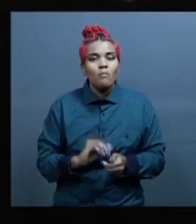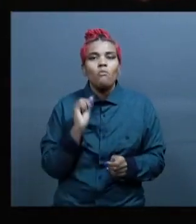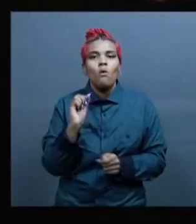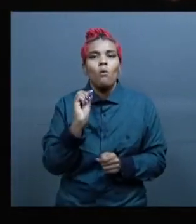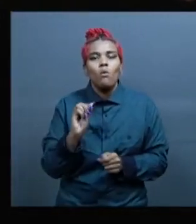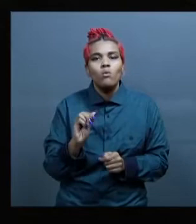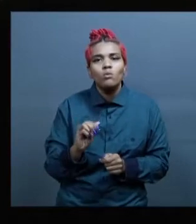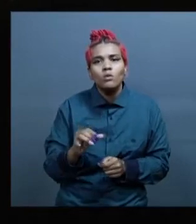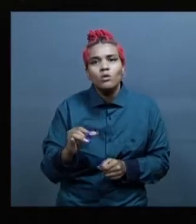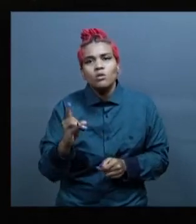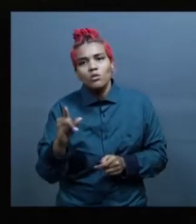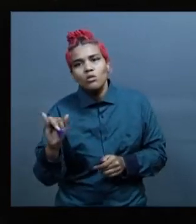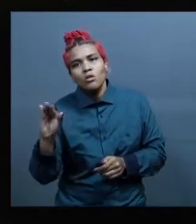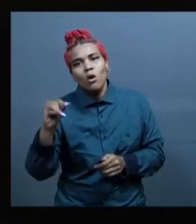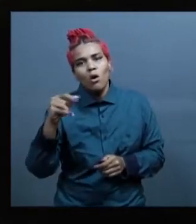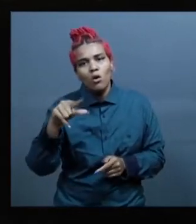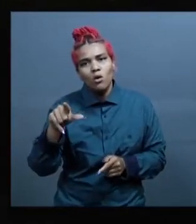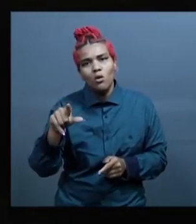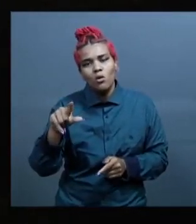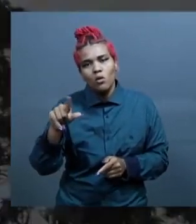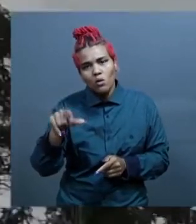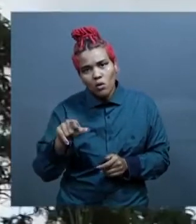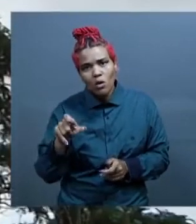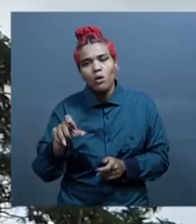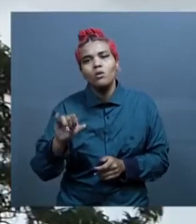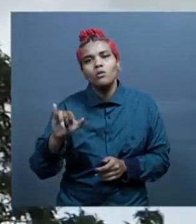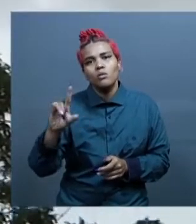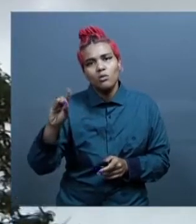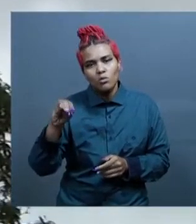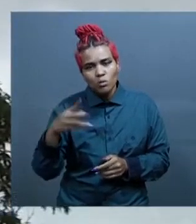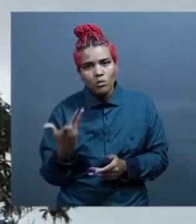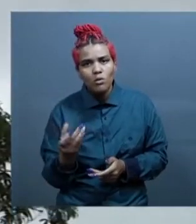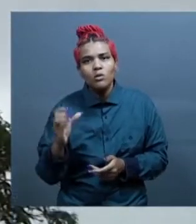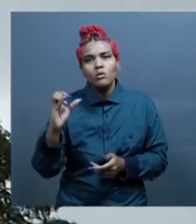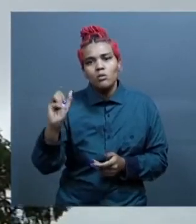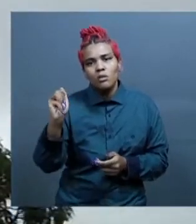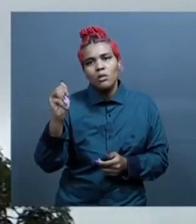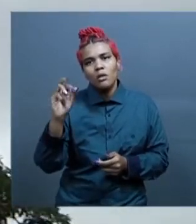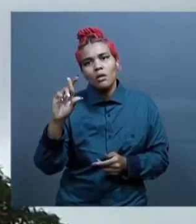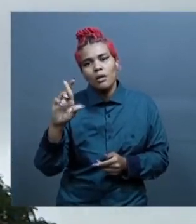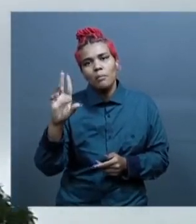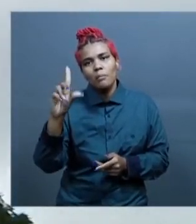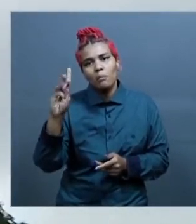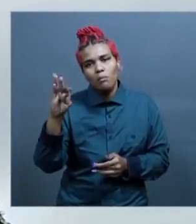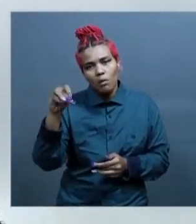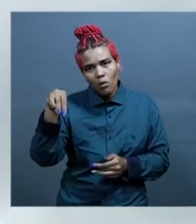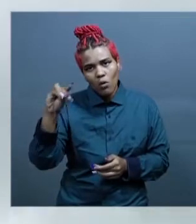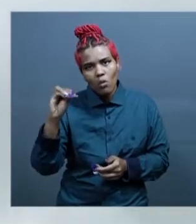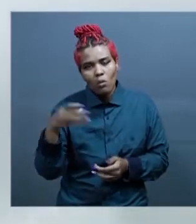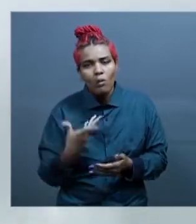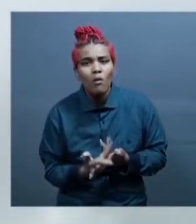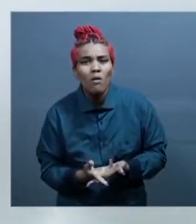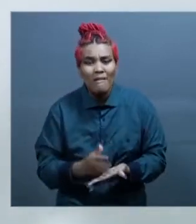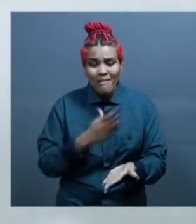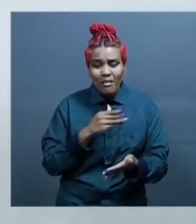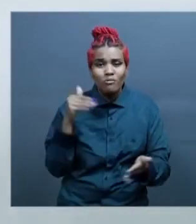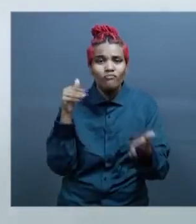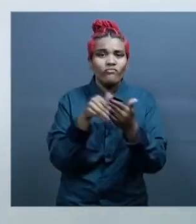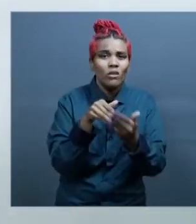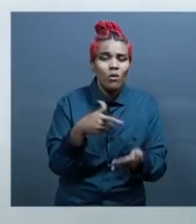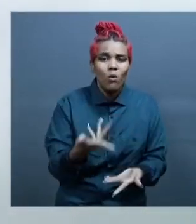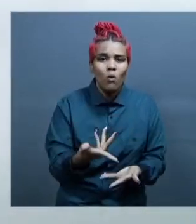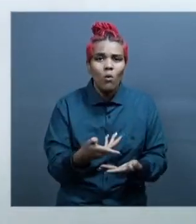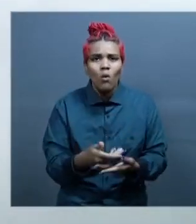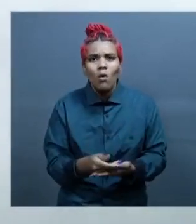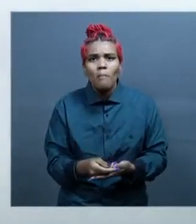o dióxido de carbono em 2018 chegou a 407,8 partes de co2 por